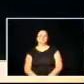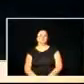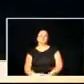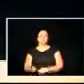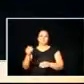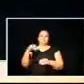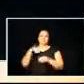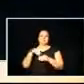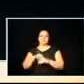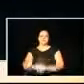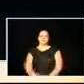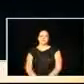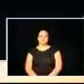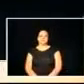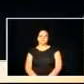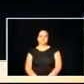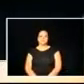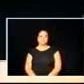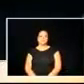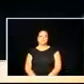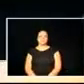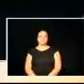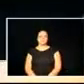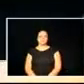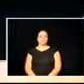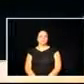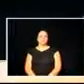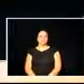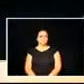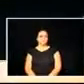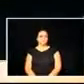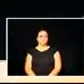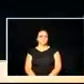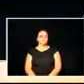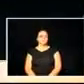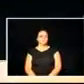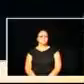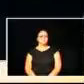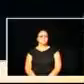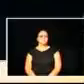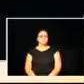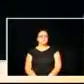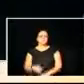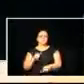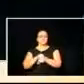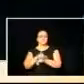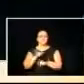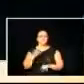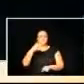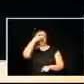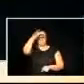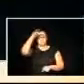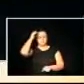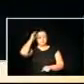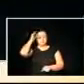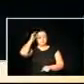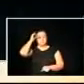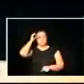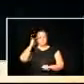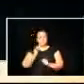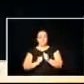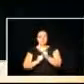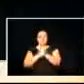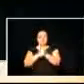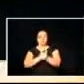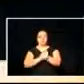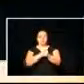vezes uma pessoa para acompanhar o projeto e ver aquilo. Muitas vezes, antes de botar em